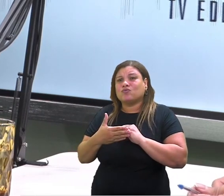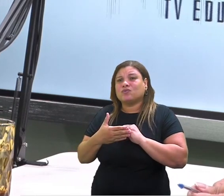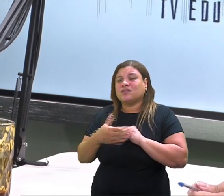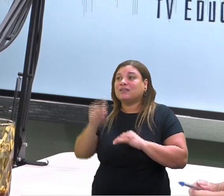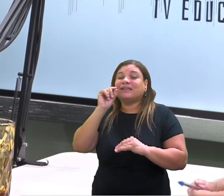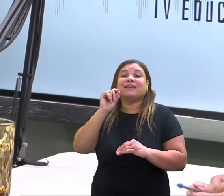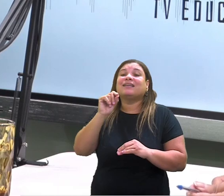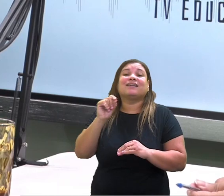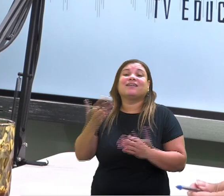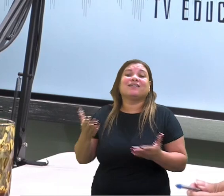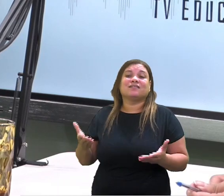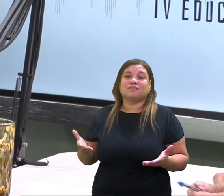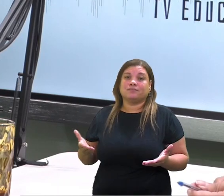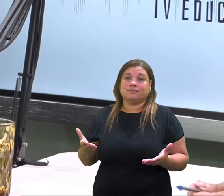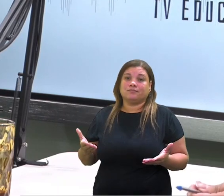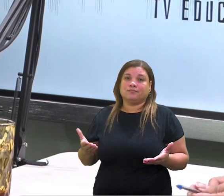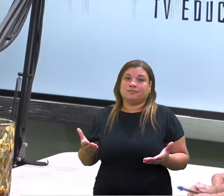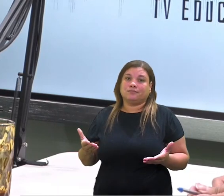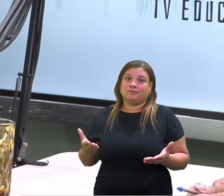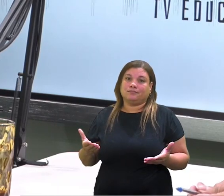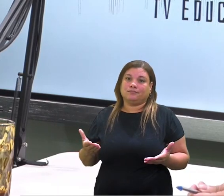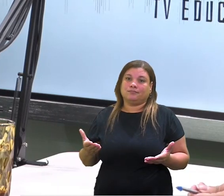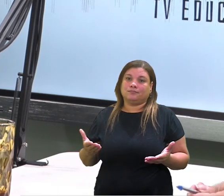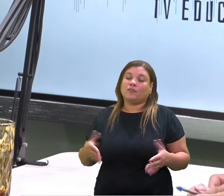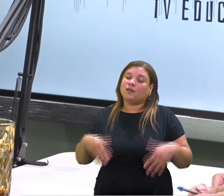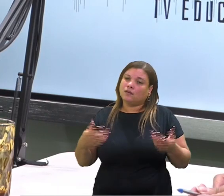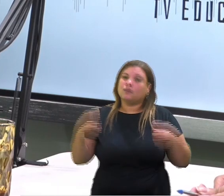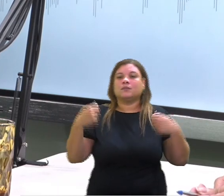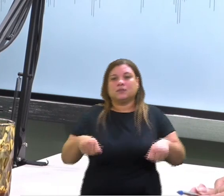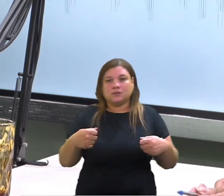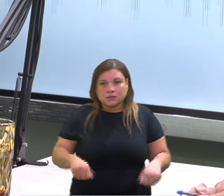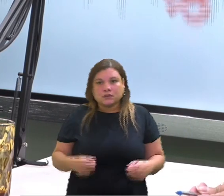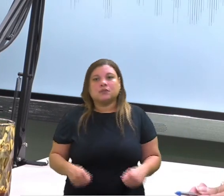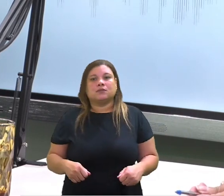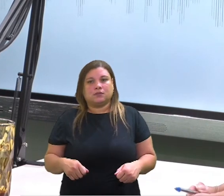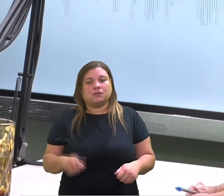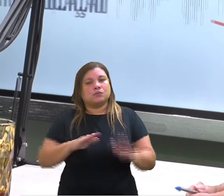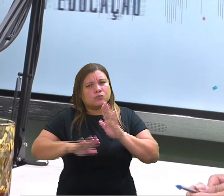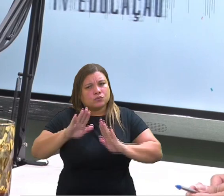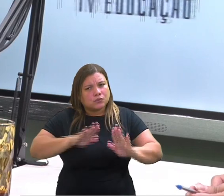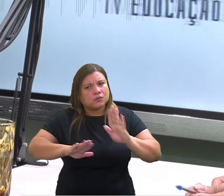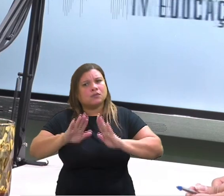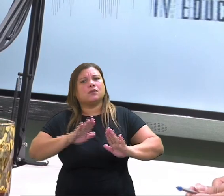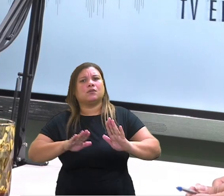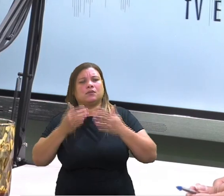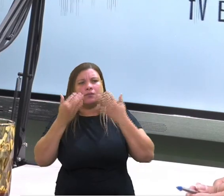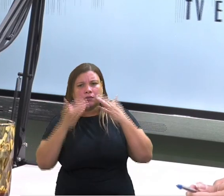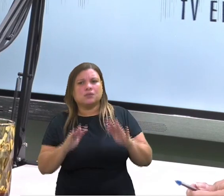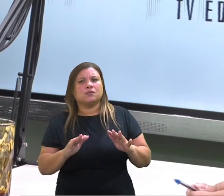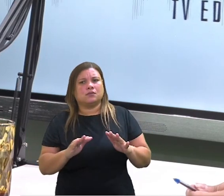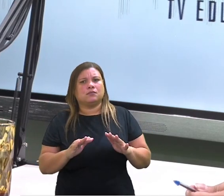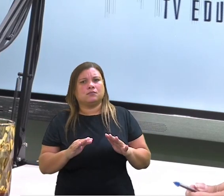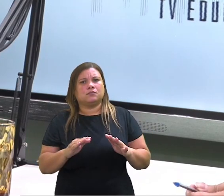Esse caso que eu falei é um caso isolado. Porque na maioria dos casos, graças a Deus, eu falo em Valadares, os professores são muito